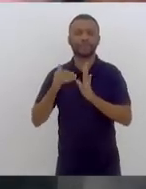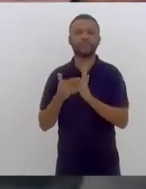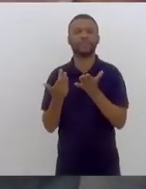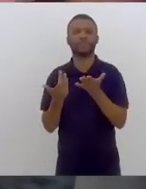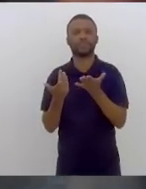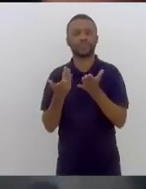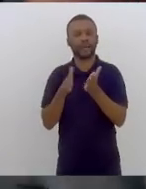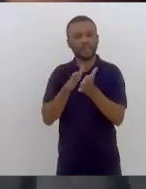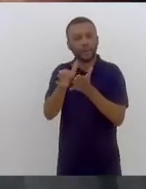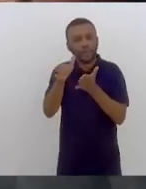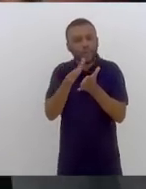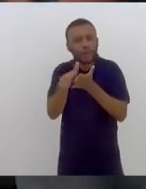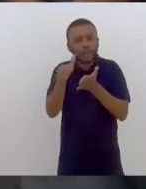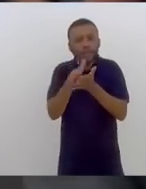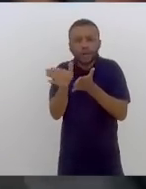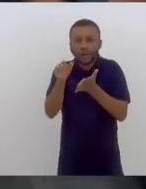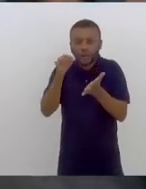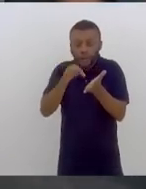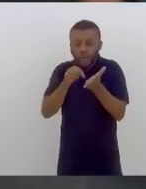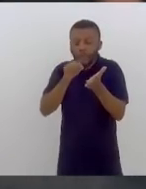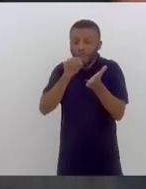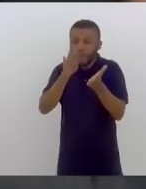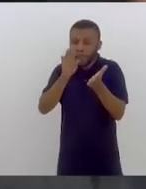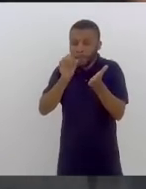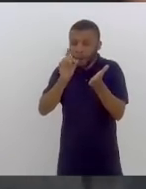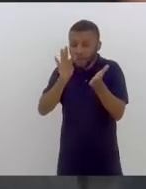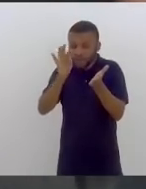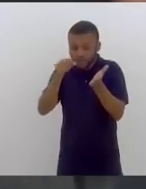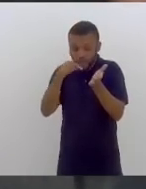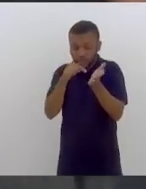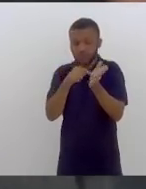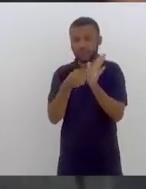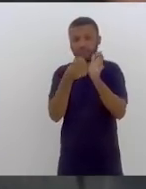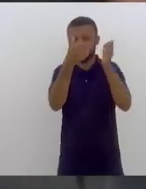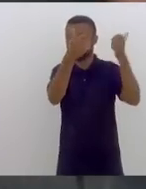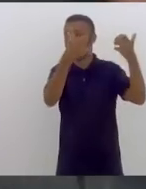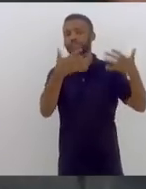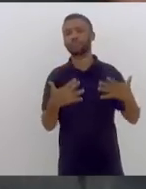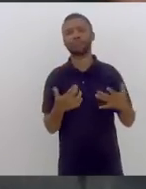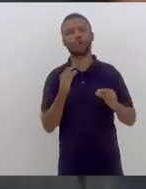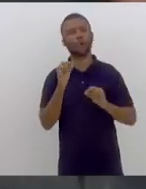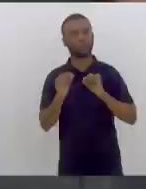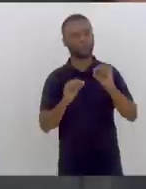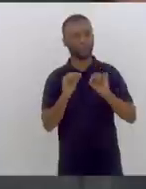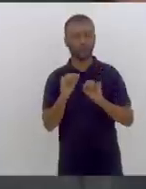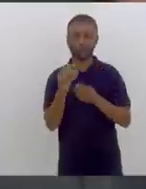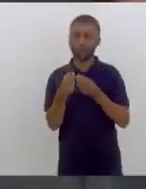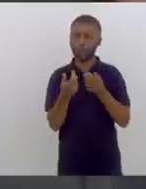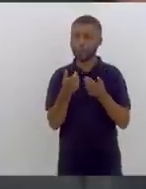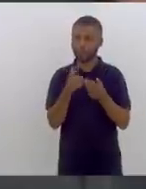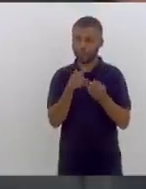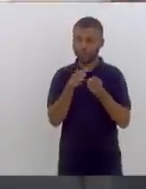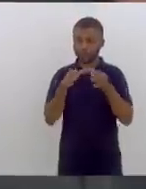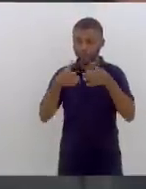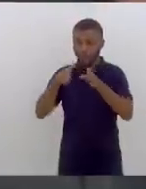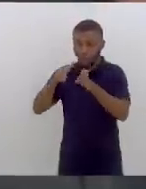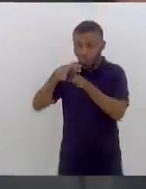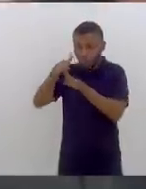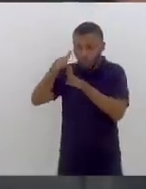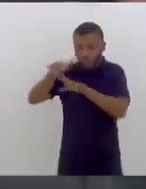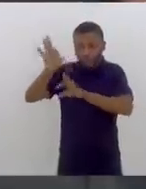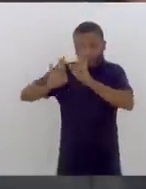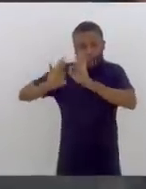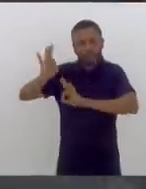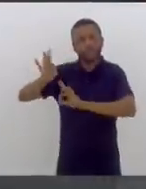e essa publicação aqui em boletim o que que ela diz ela diz como que deve ocorrer os conselhos de disciplina